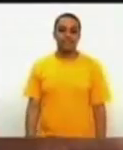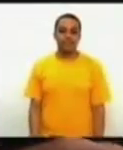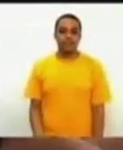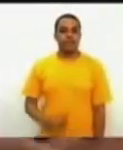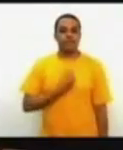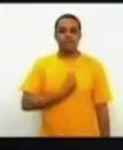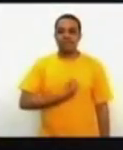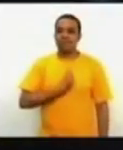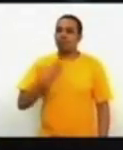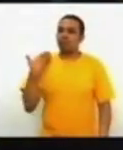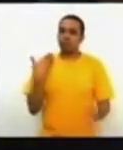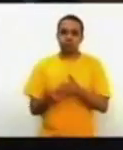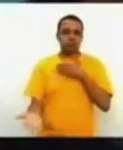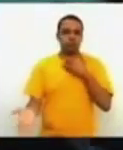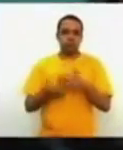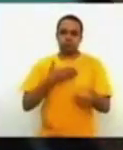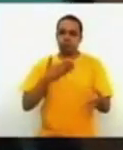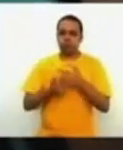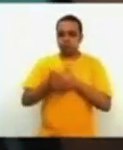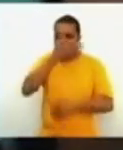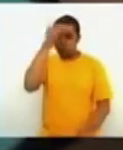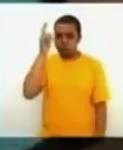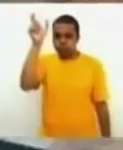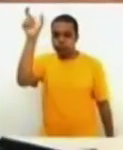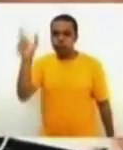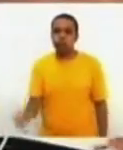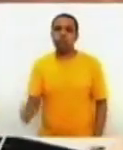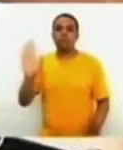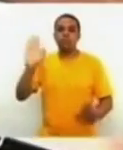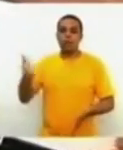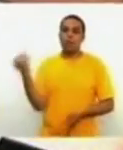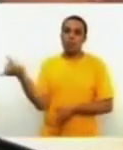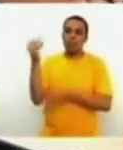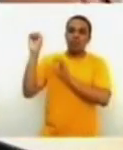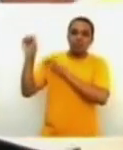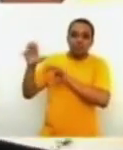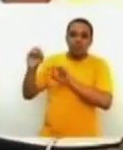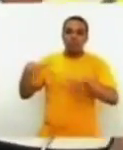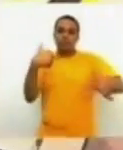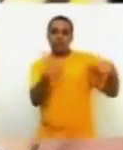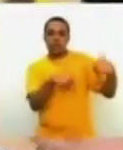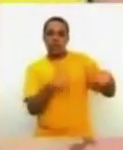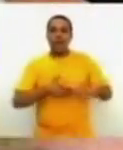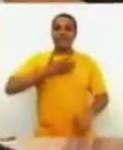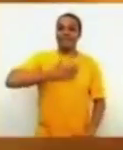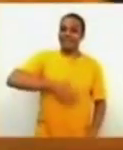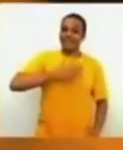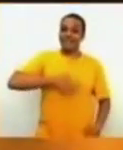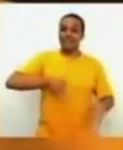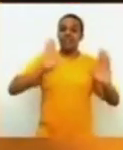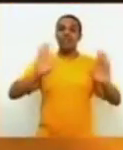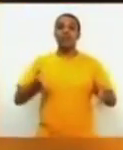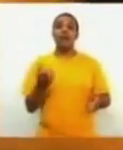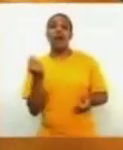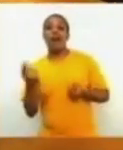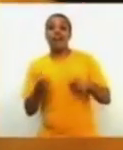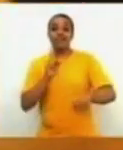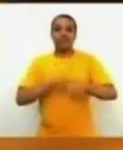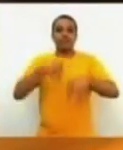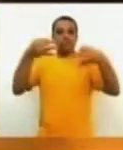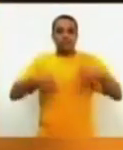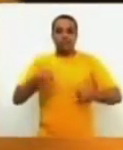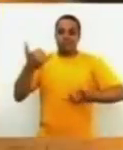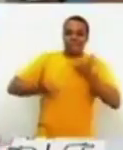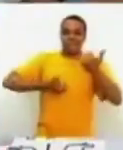Na vida de qualquer pessoa, tão importante quanto a educação, o trabalho e o descanso, são os momentos de lazer